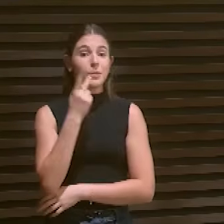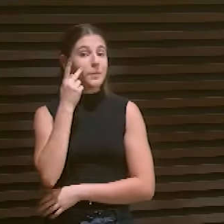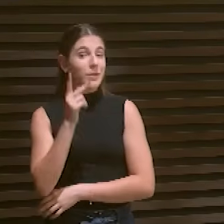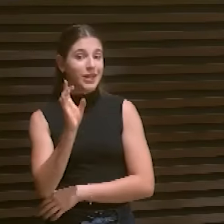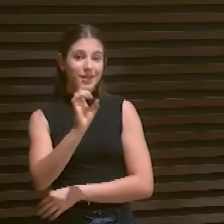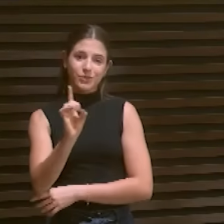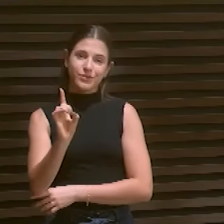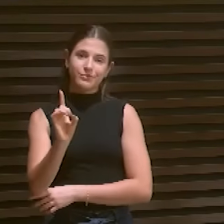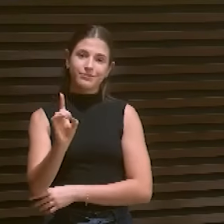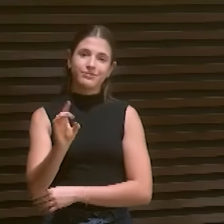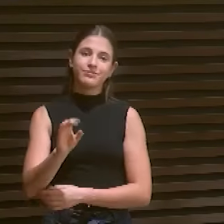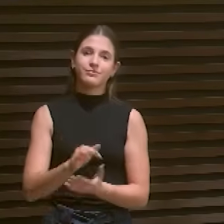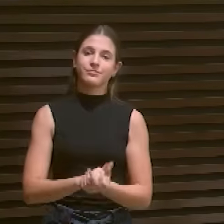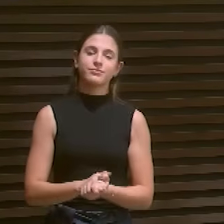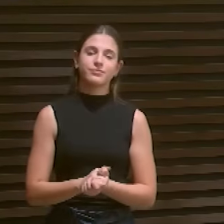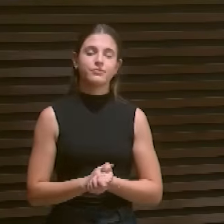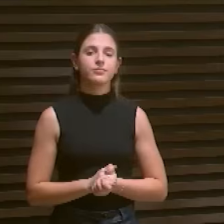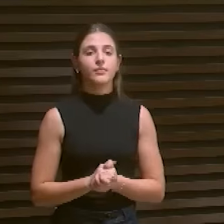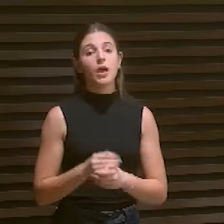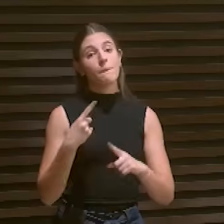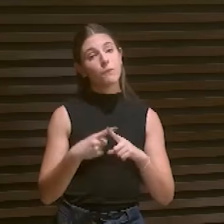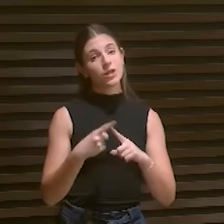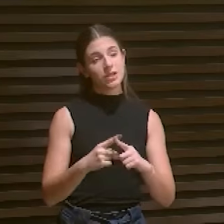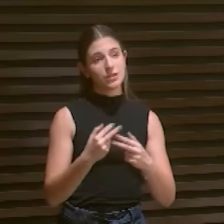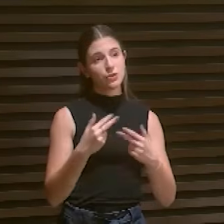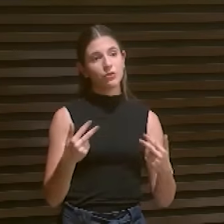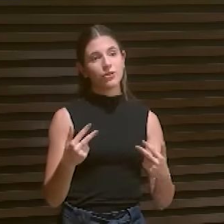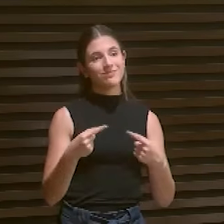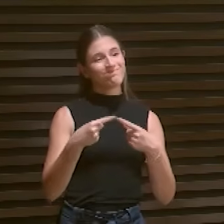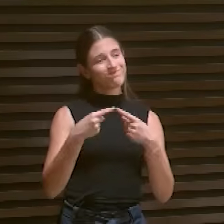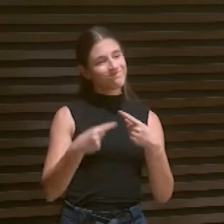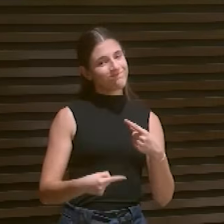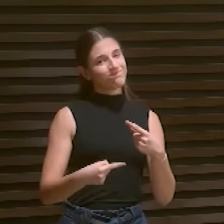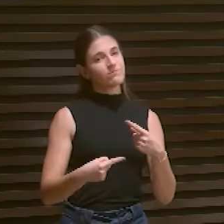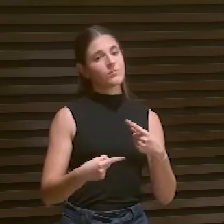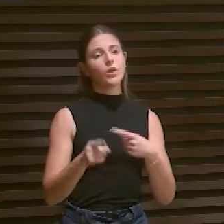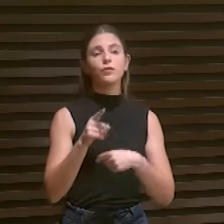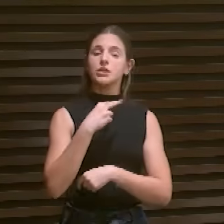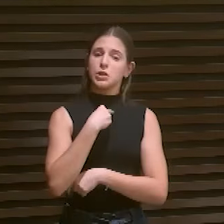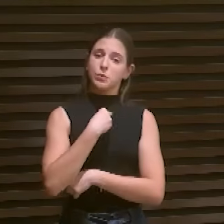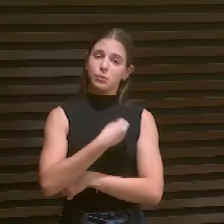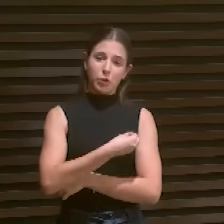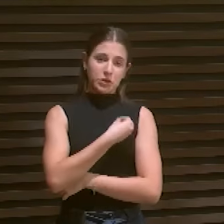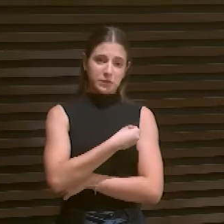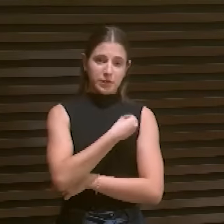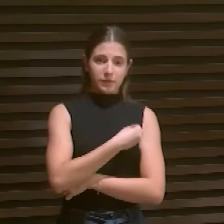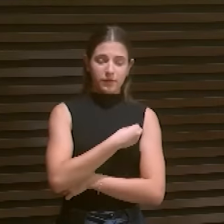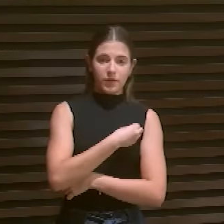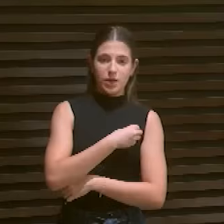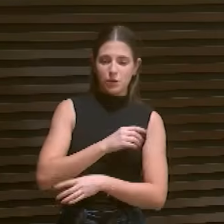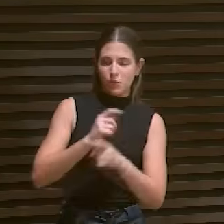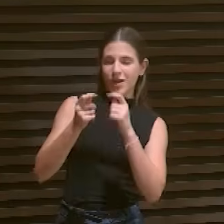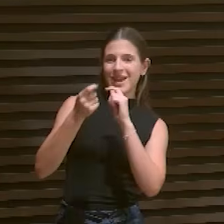Deus. Porque são coisas incompatíveis. Você não pode estar em um relacionamento íntimo